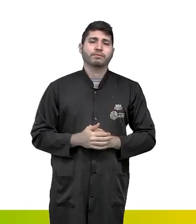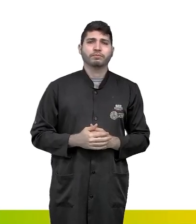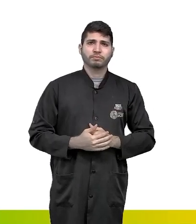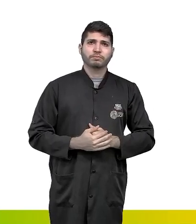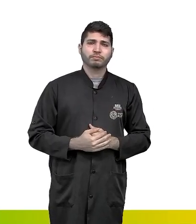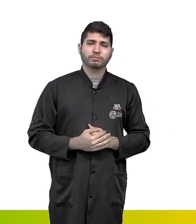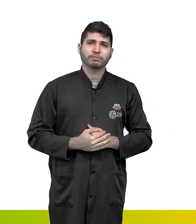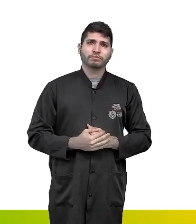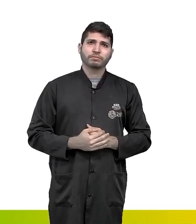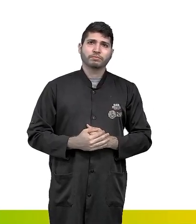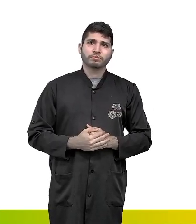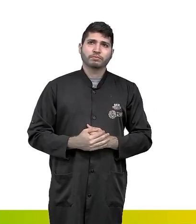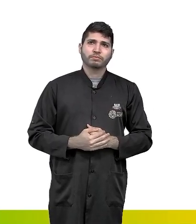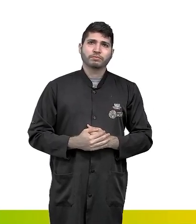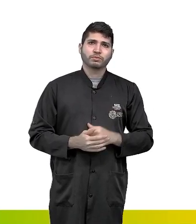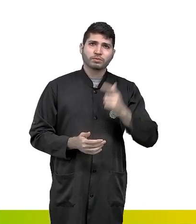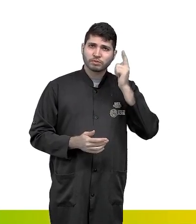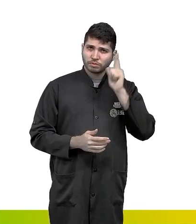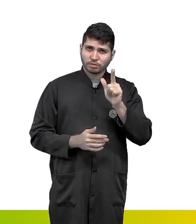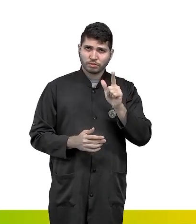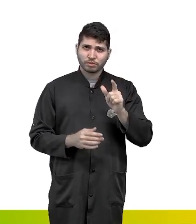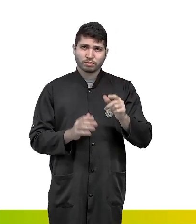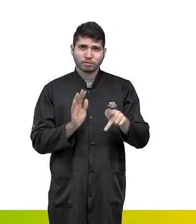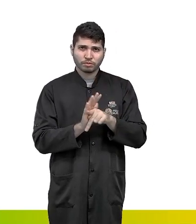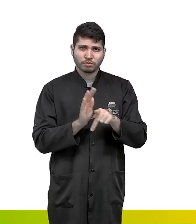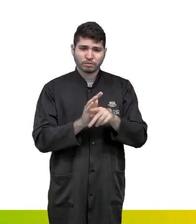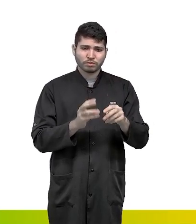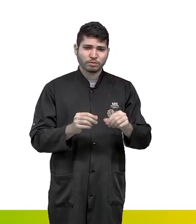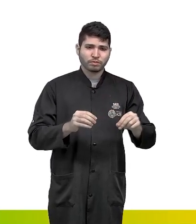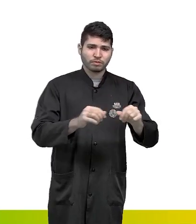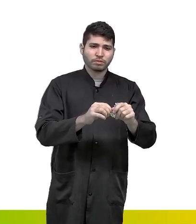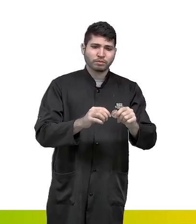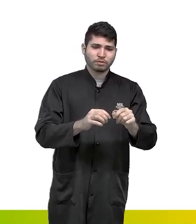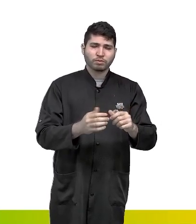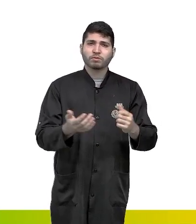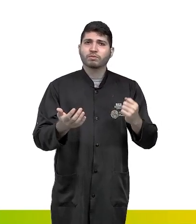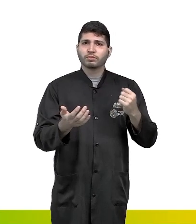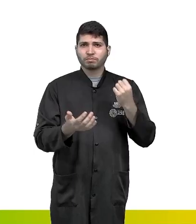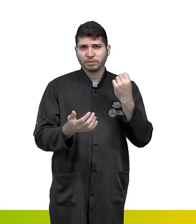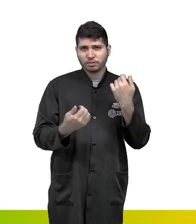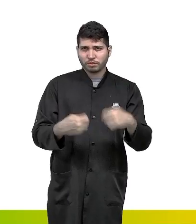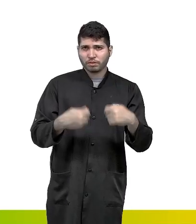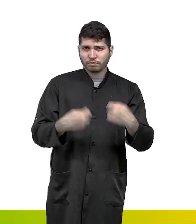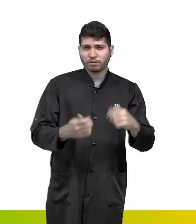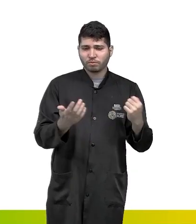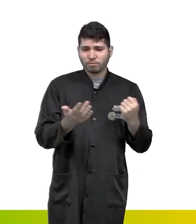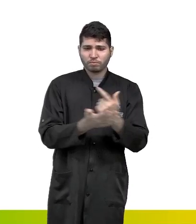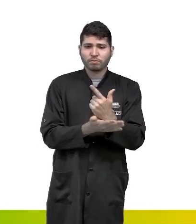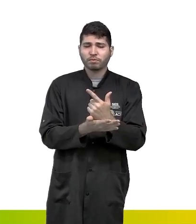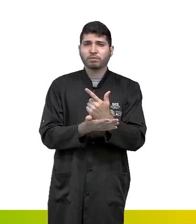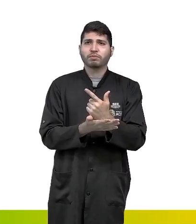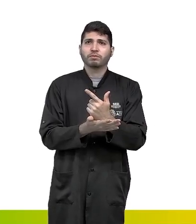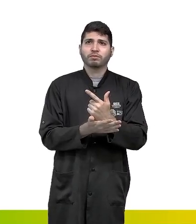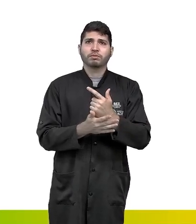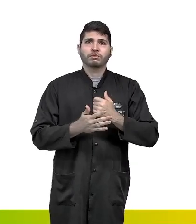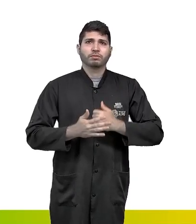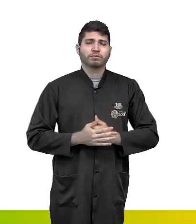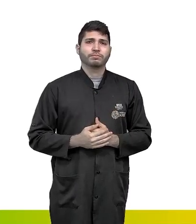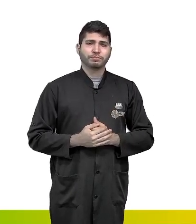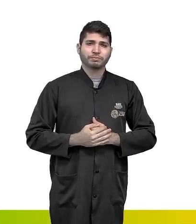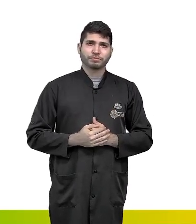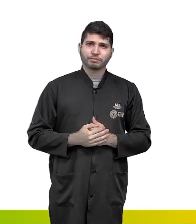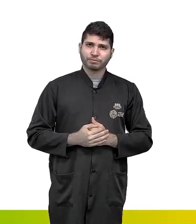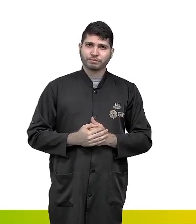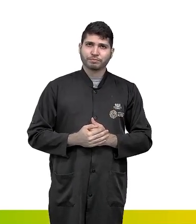forma de adquirir propriedades rurais era por meio da compra. Então aqui, ó, com a Lei de Terras, eu só vou ter terra se